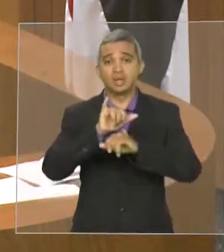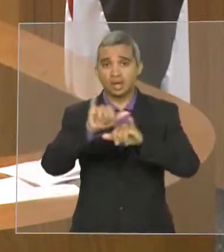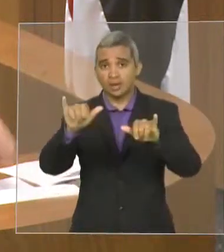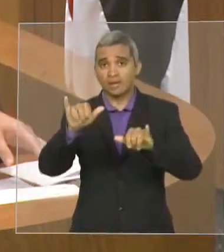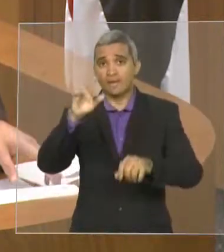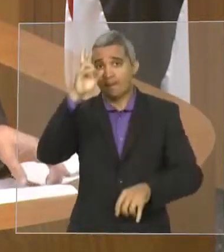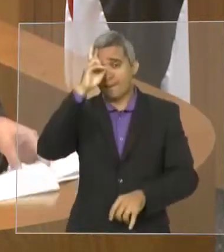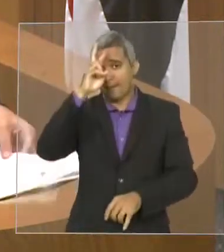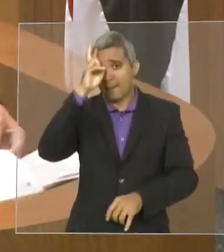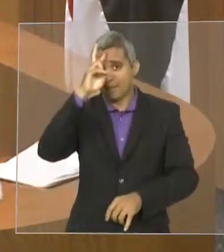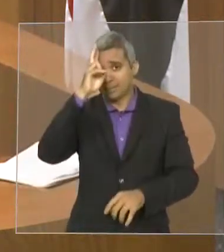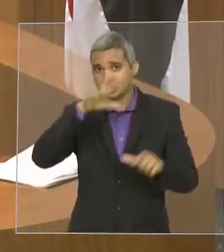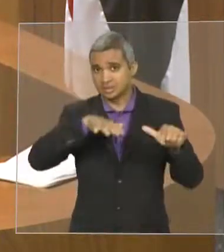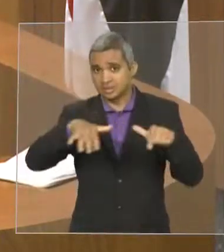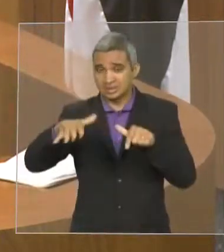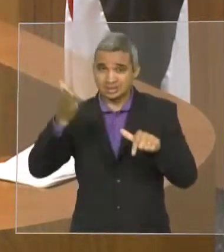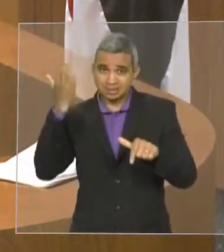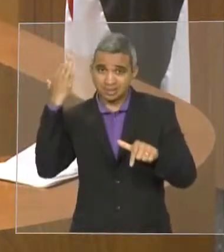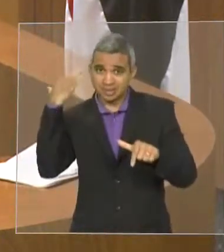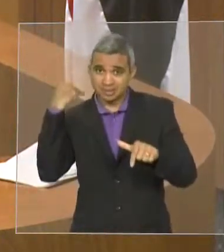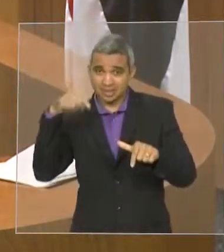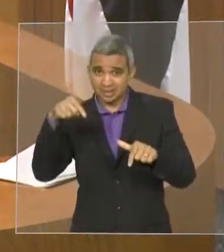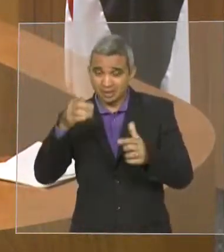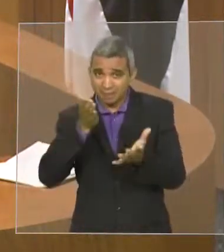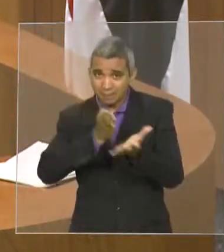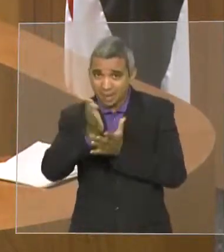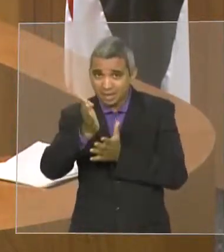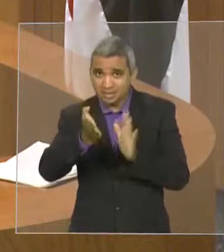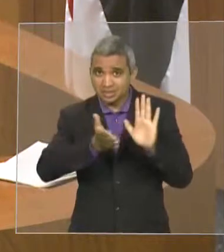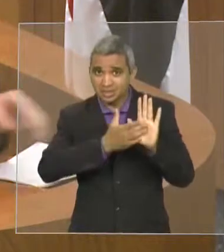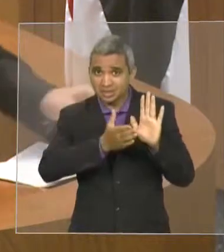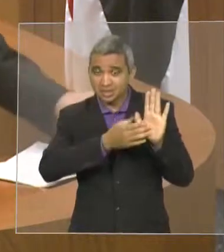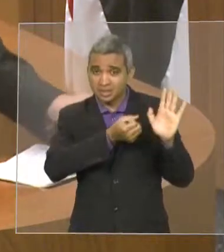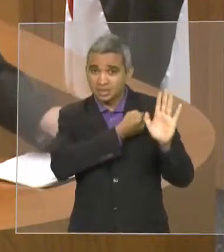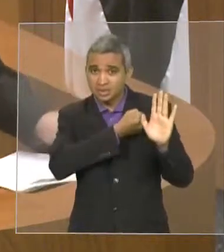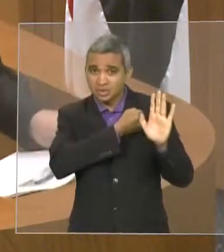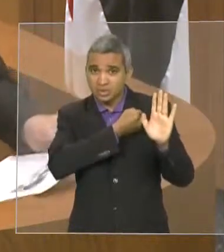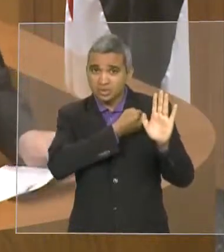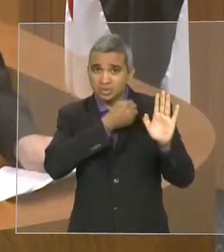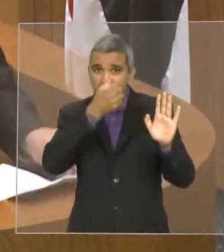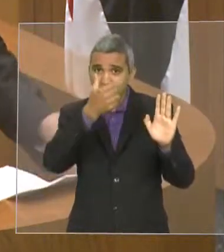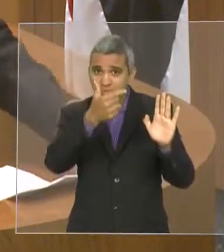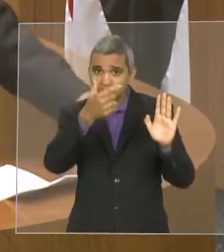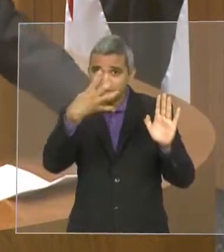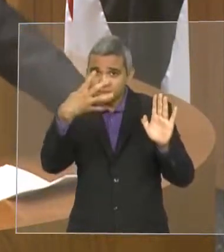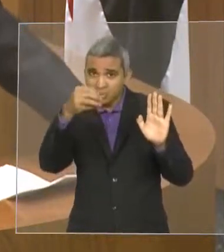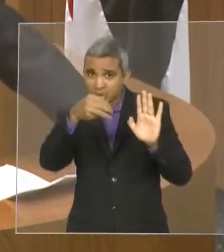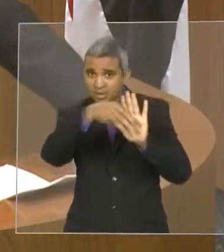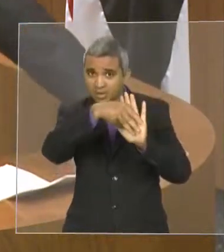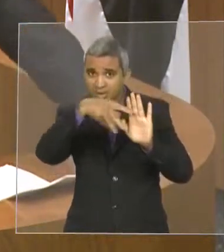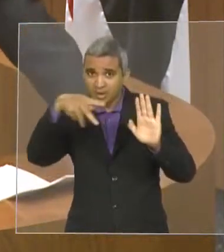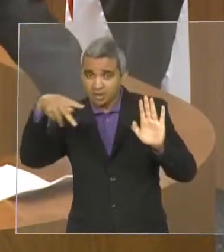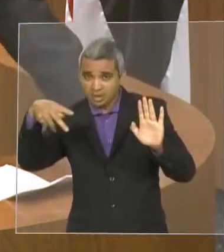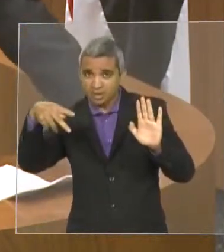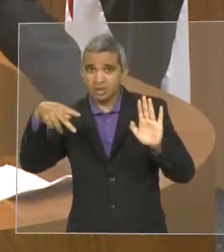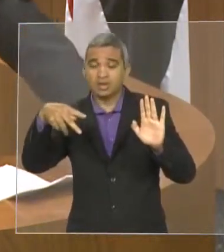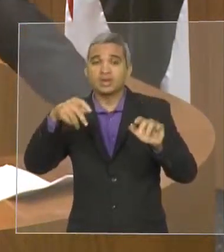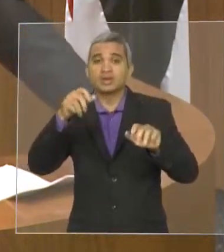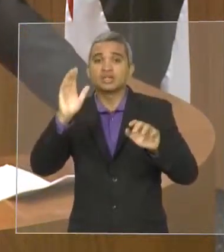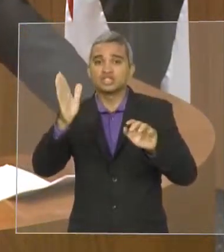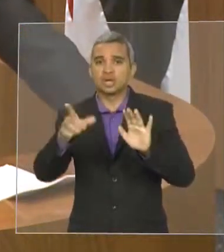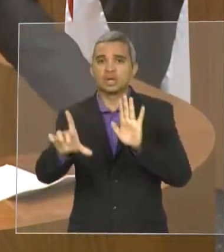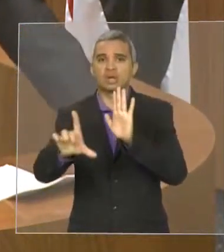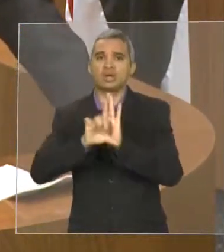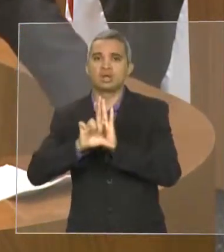Casa aprovou a medida provisória 240, que já se transformou na Lei